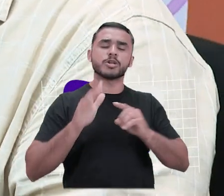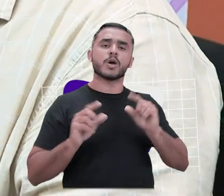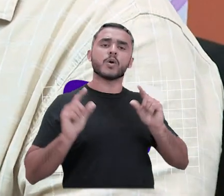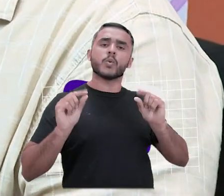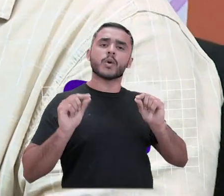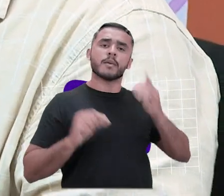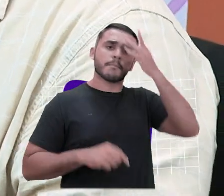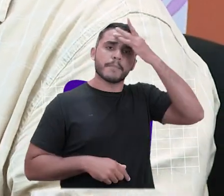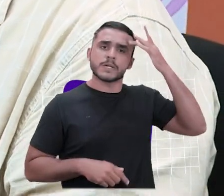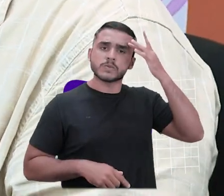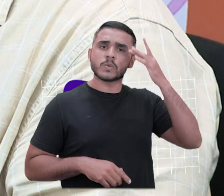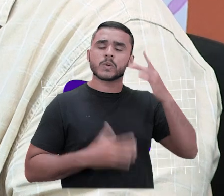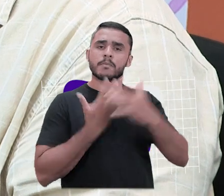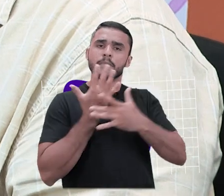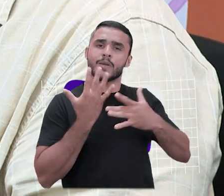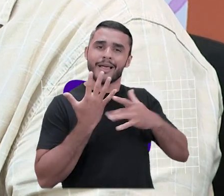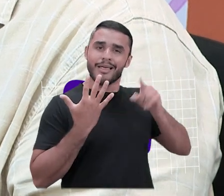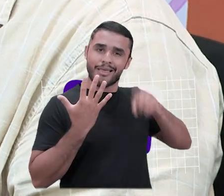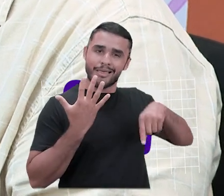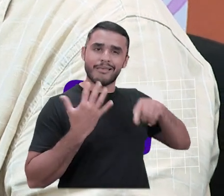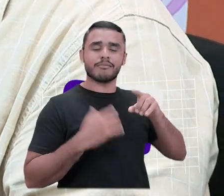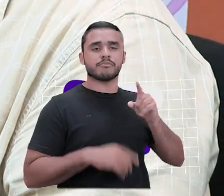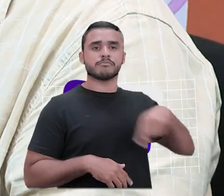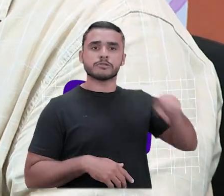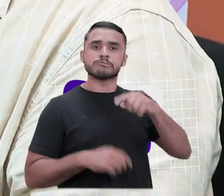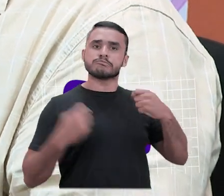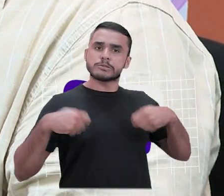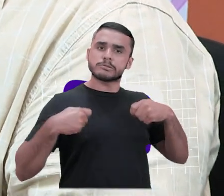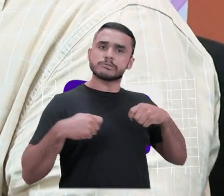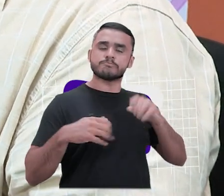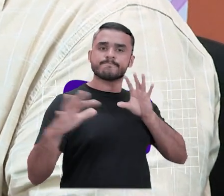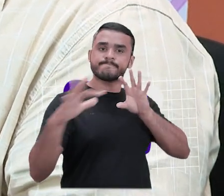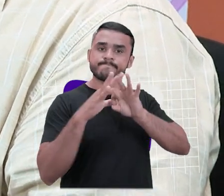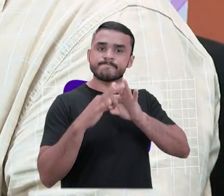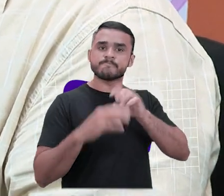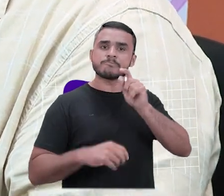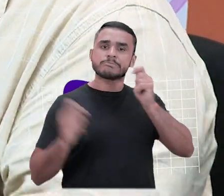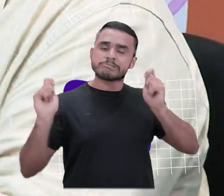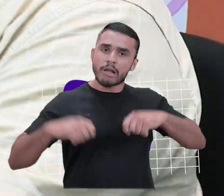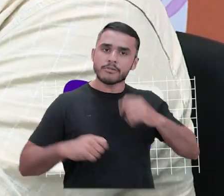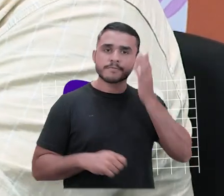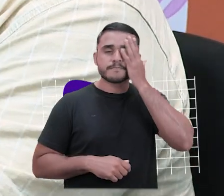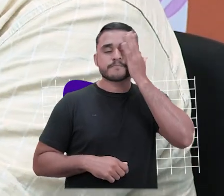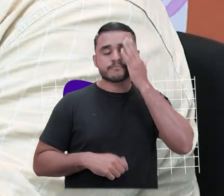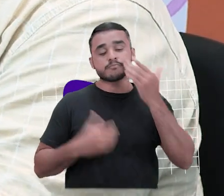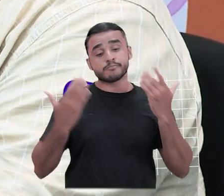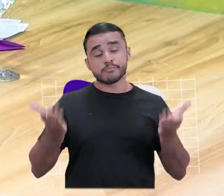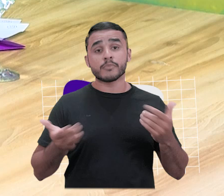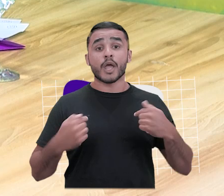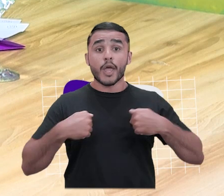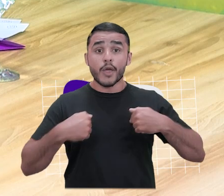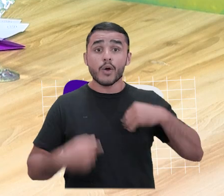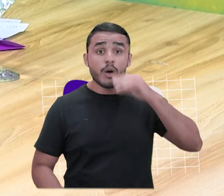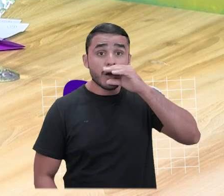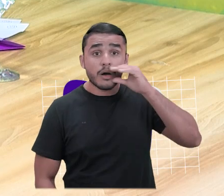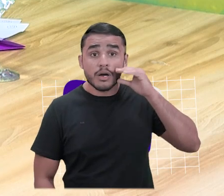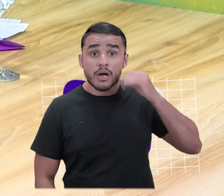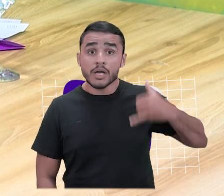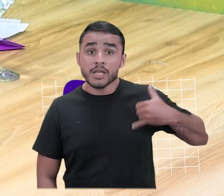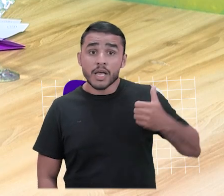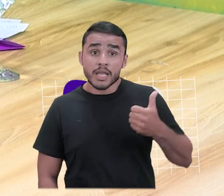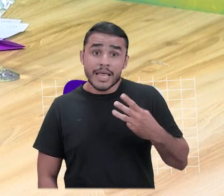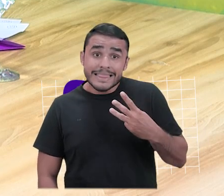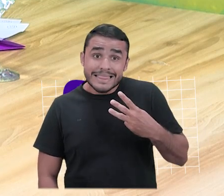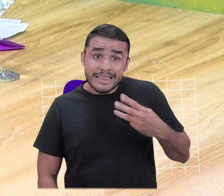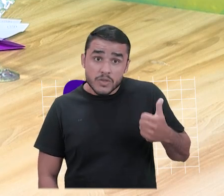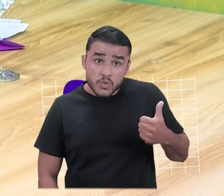construir pontos, como a gente estava conversando antes aqui, né? Isso é muito importante. E, enfim, eu tive meu diagnóstico tardiamente, com 31 anos.